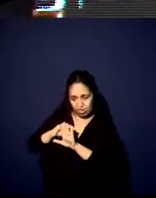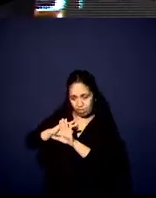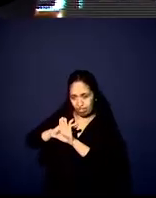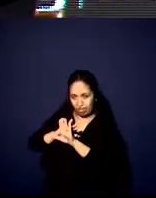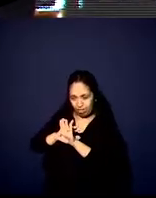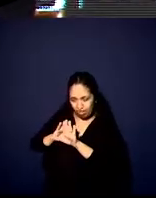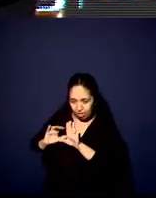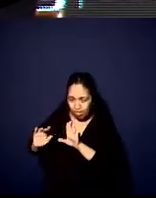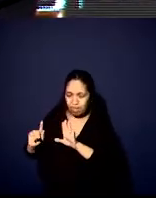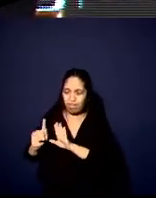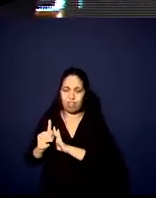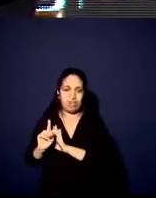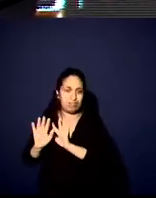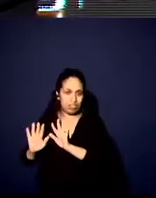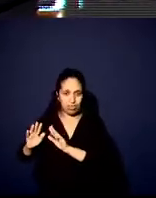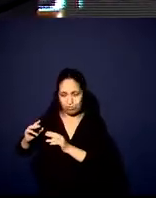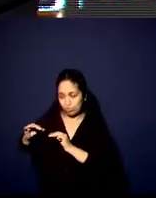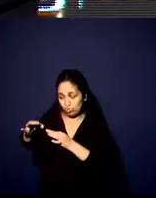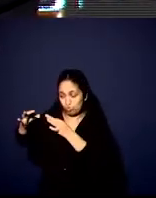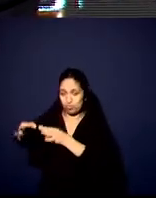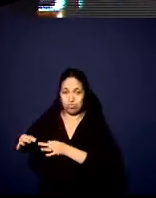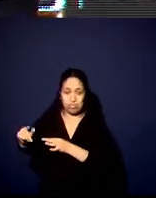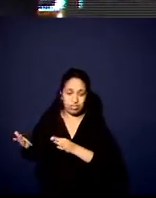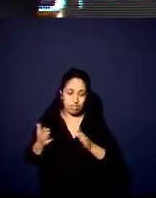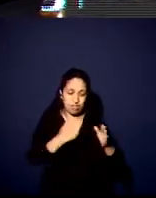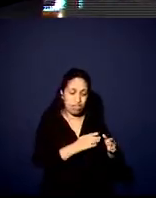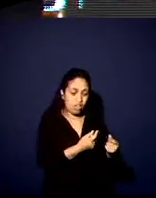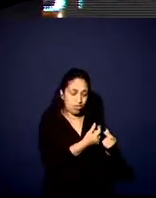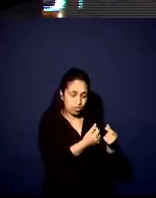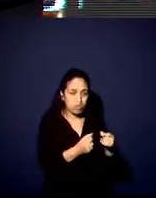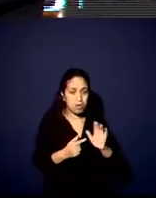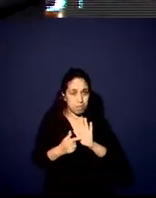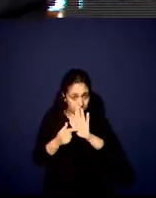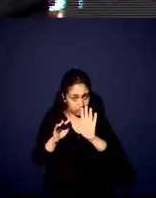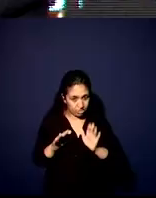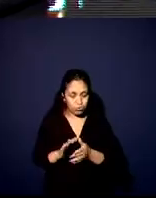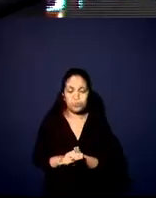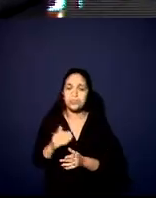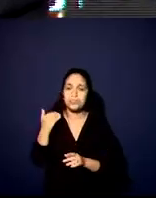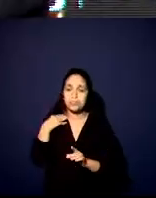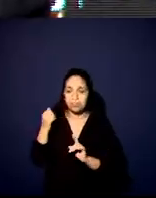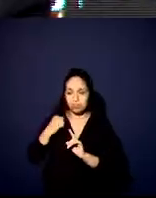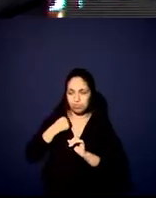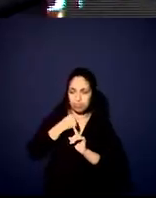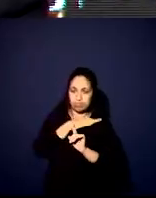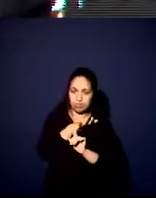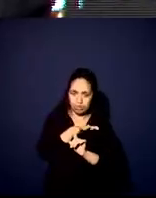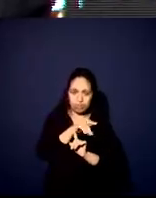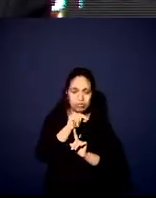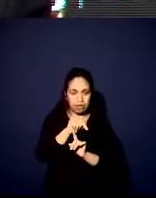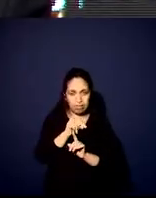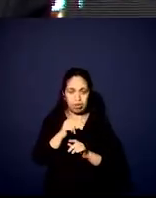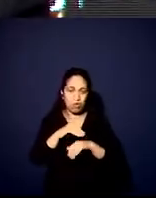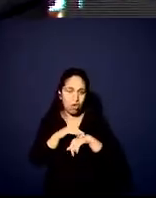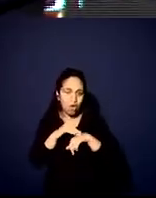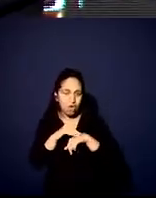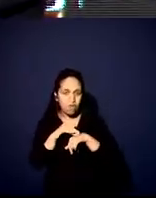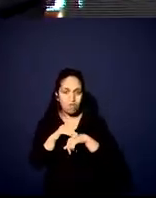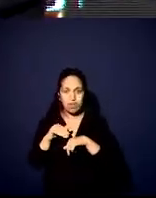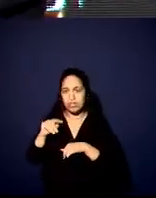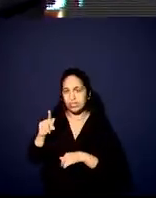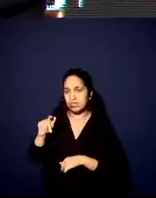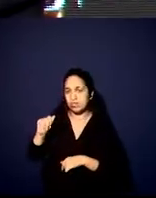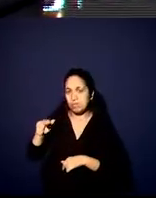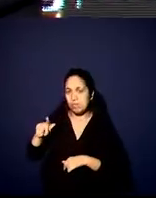Ministério da Justiça e colocar na economia retrata bem isso se foi para o banco central numa conversa entre o ex-ministro Paulo